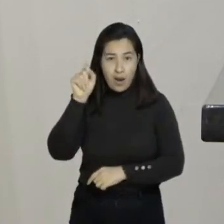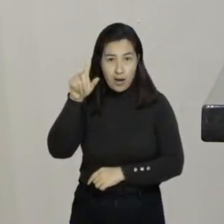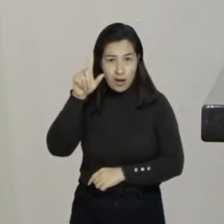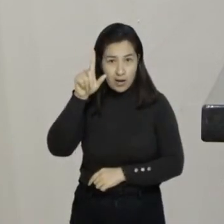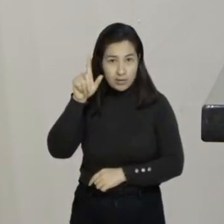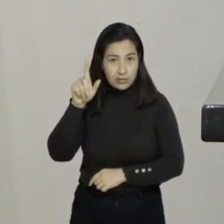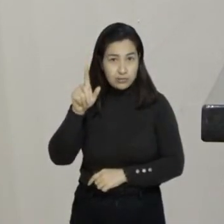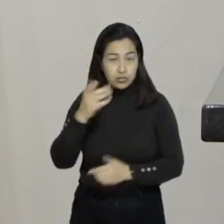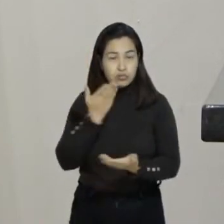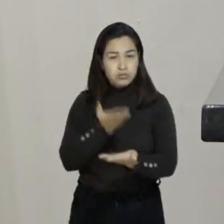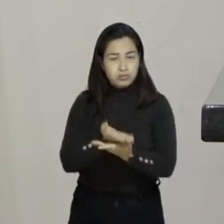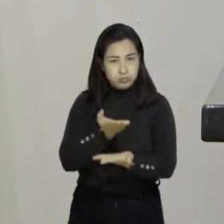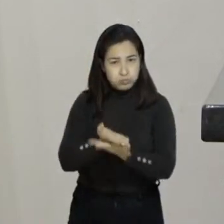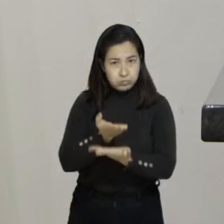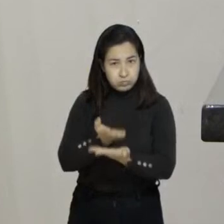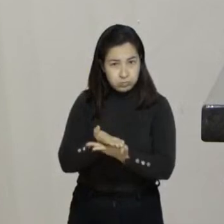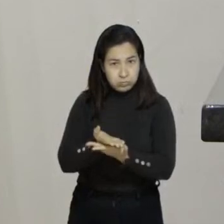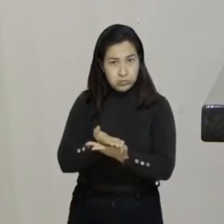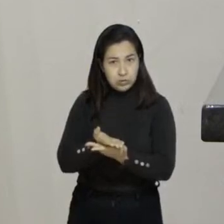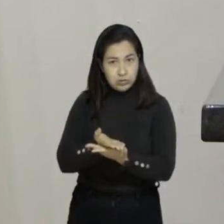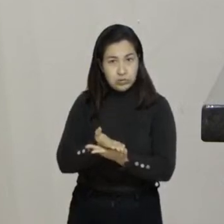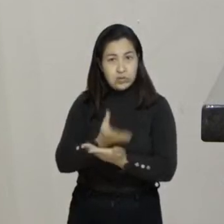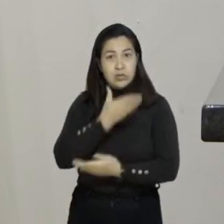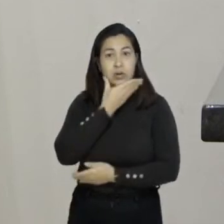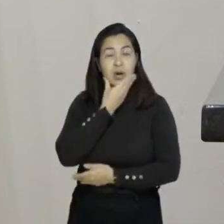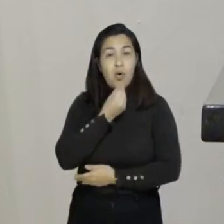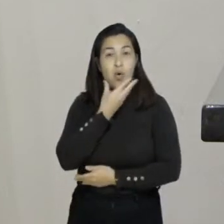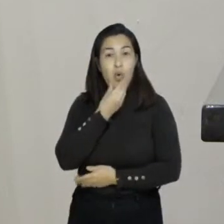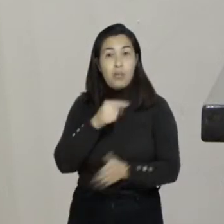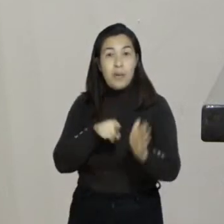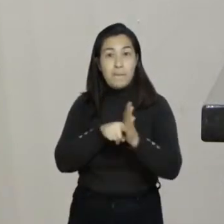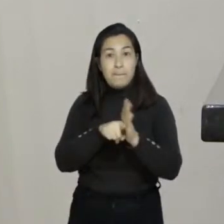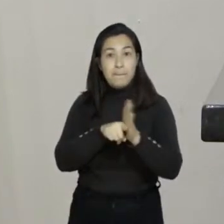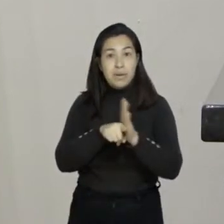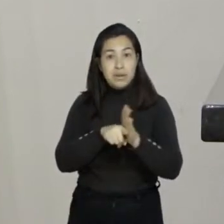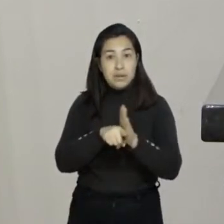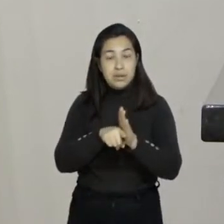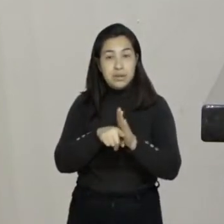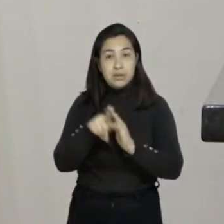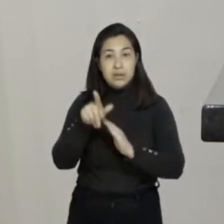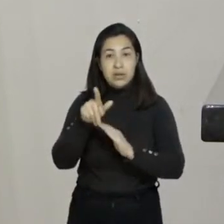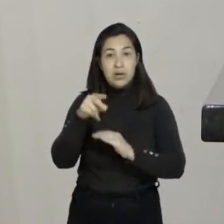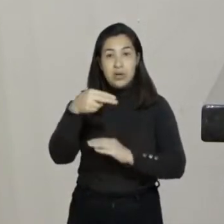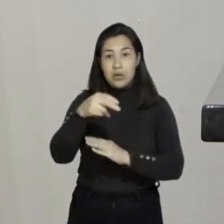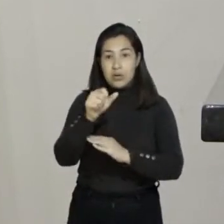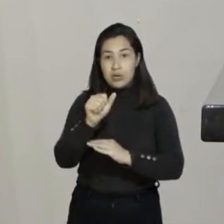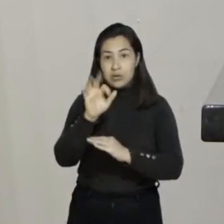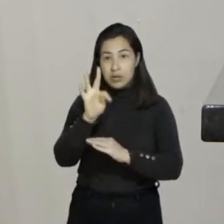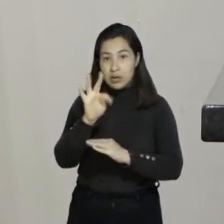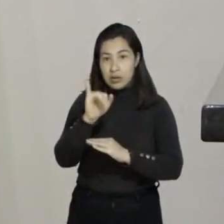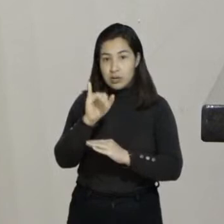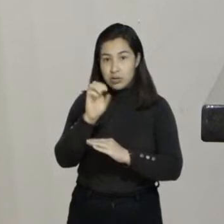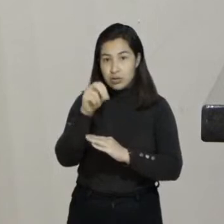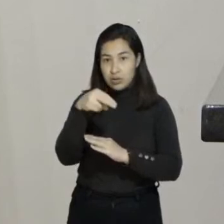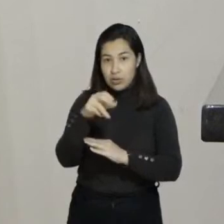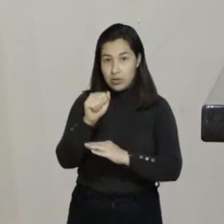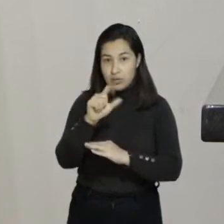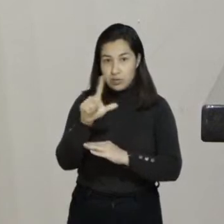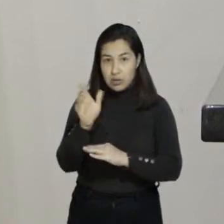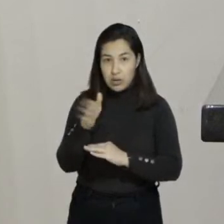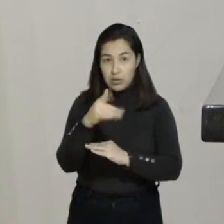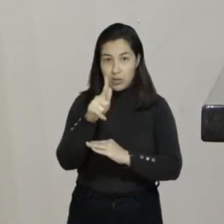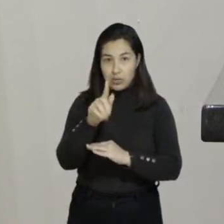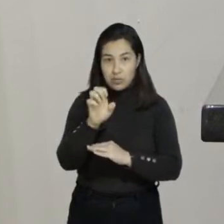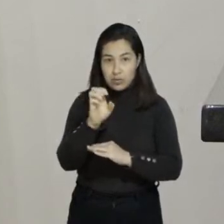estudadas por um pesquisador do National Geographic e ele ao longo de décadas